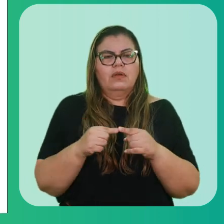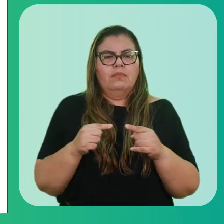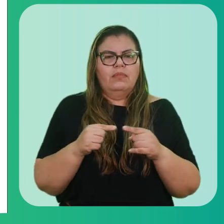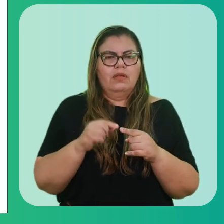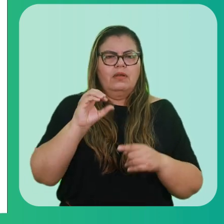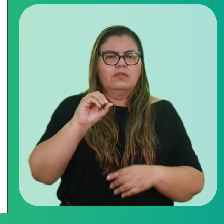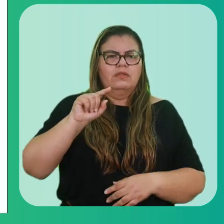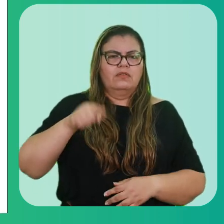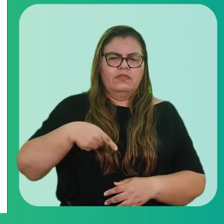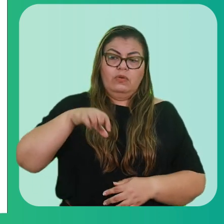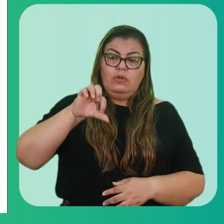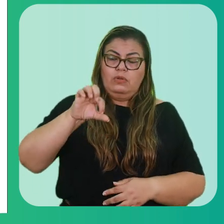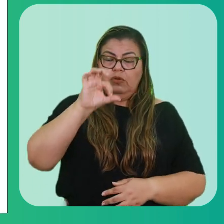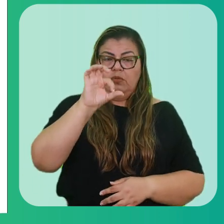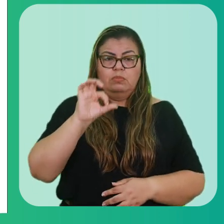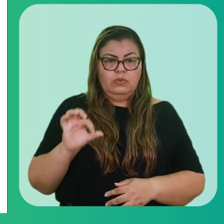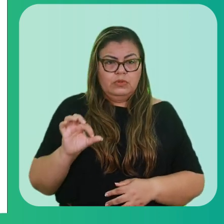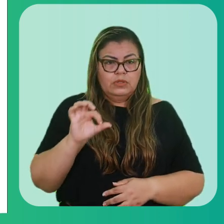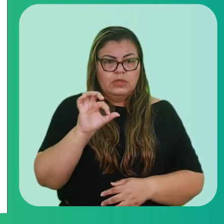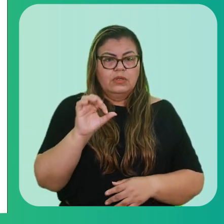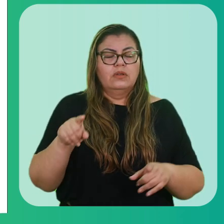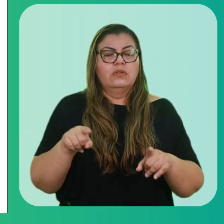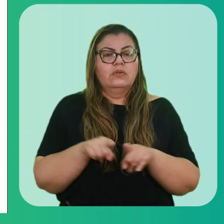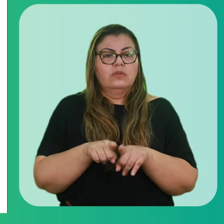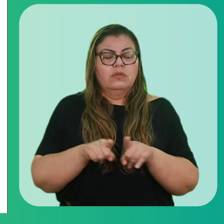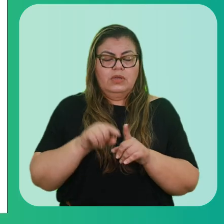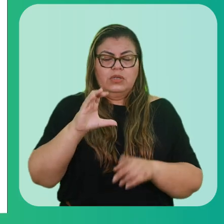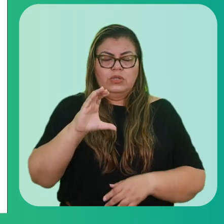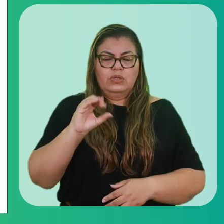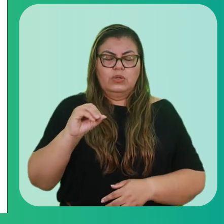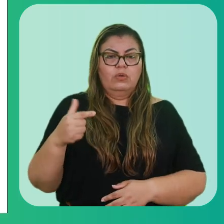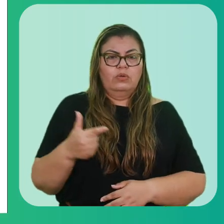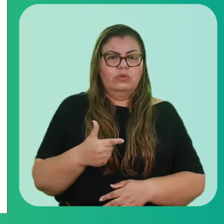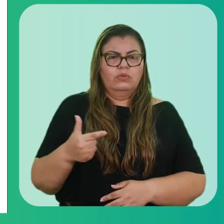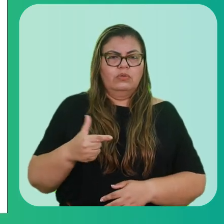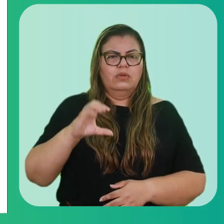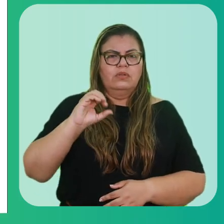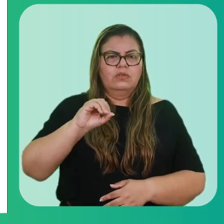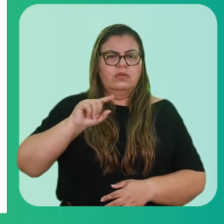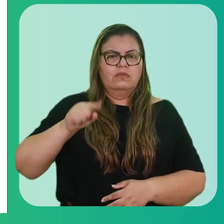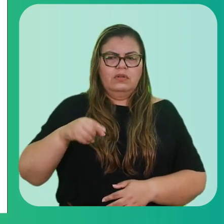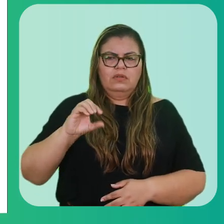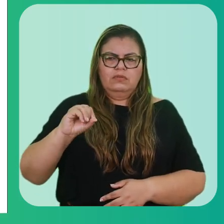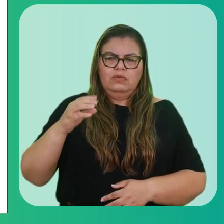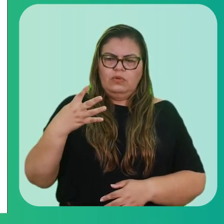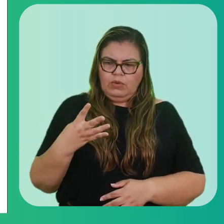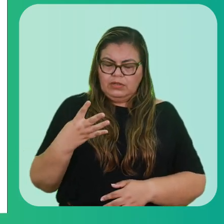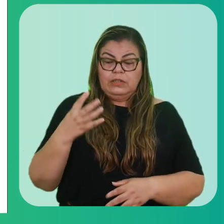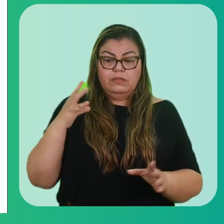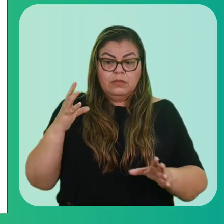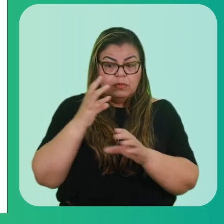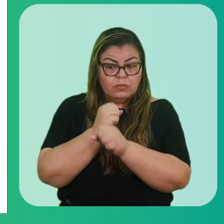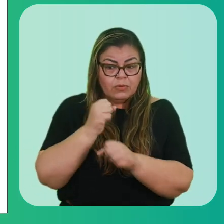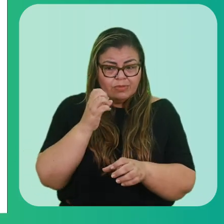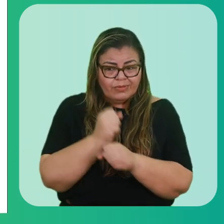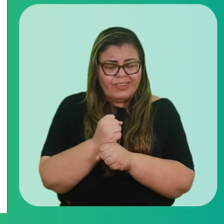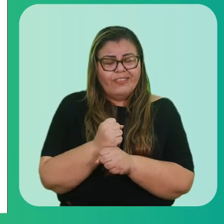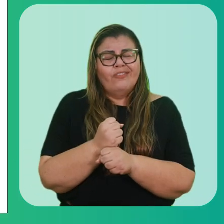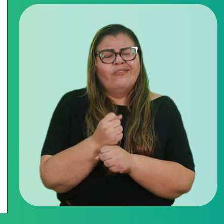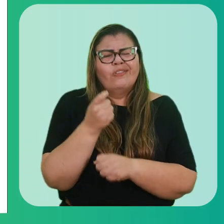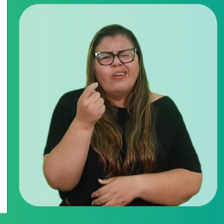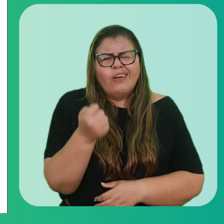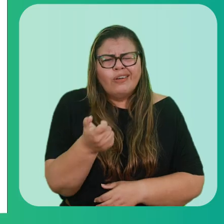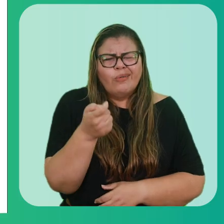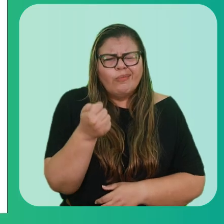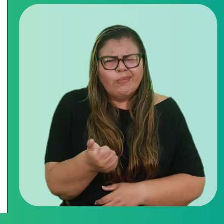0,04% aproximadamente de gás carbônico. Se você fizer o somatório dessa porcentagem, você vai notar que está faltando um